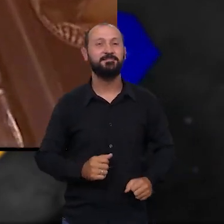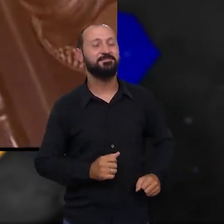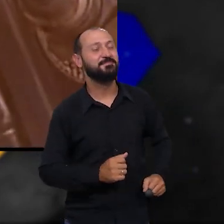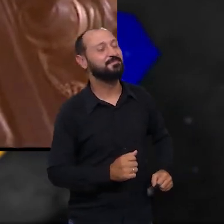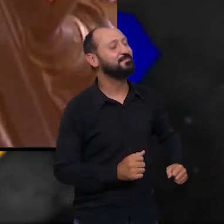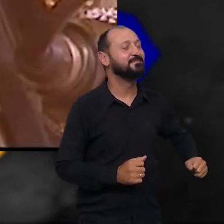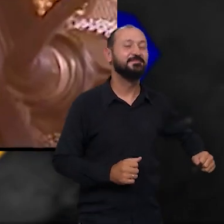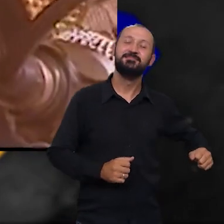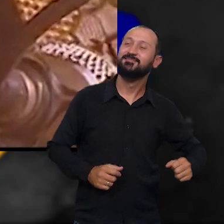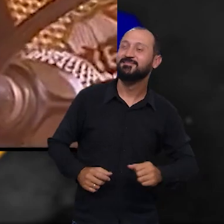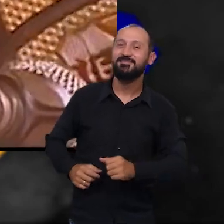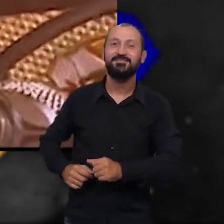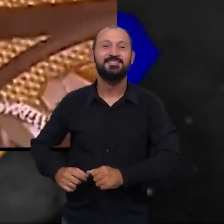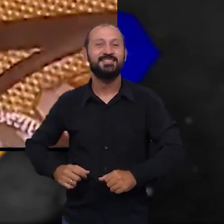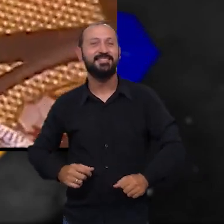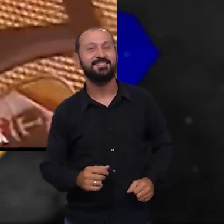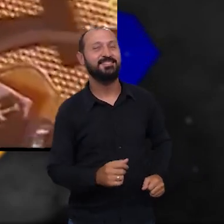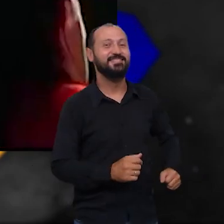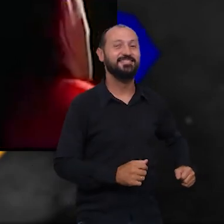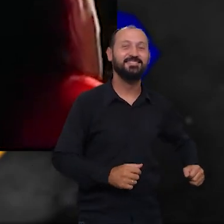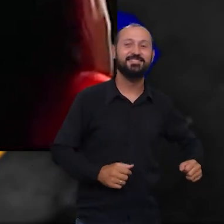Deli Delinha, O Sol e a Lua.